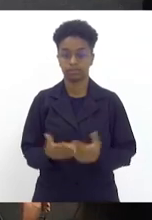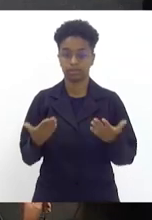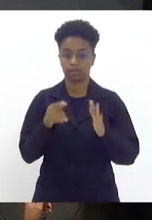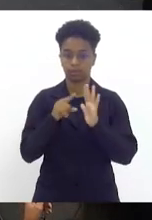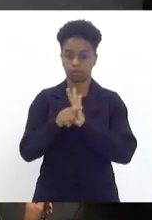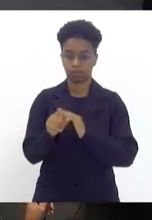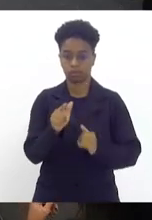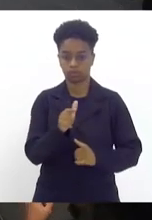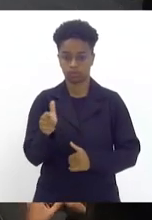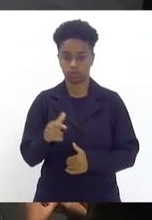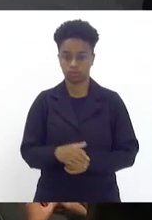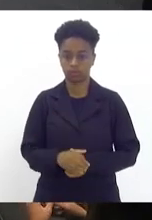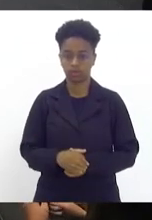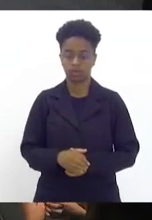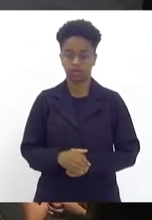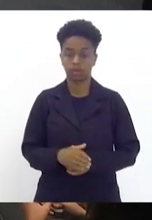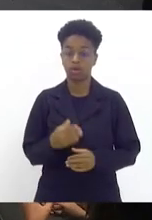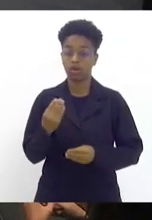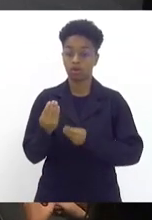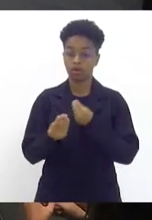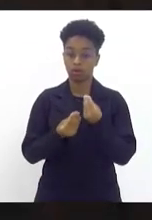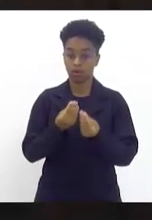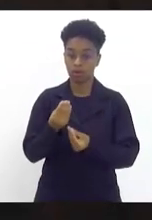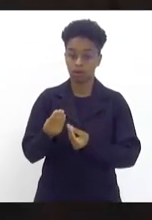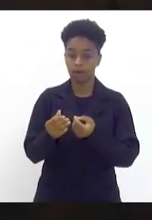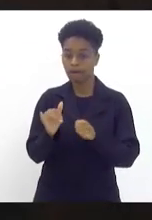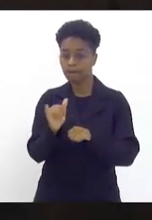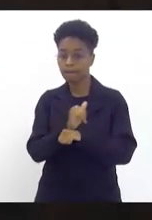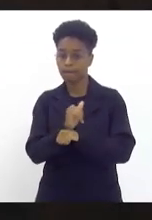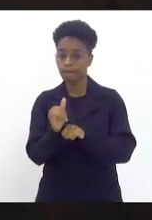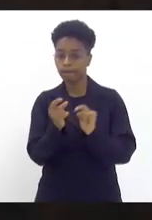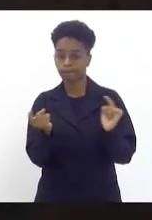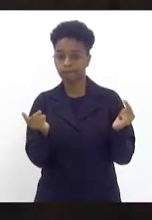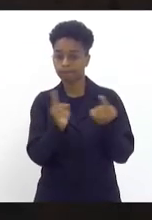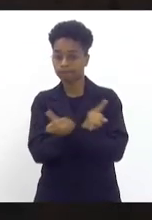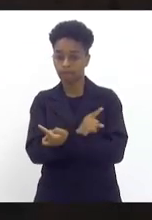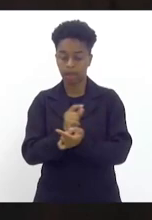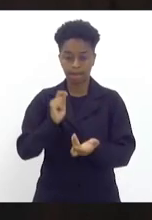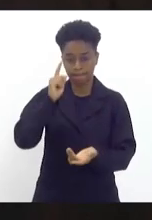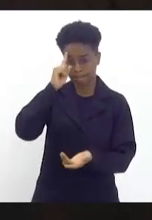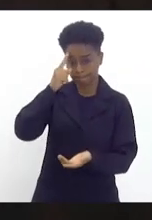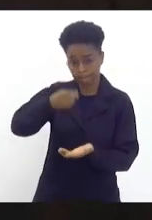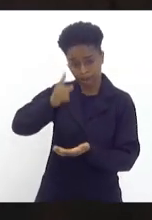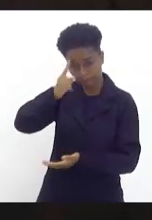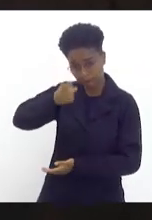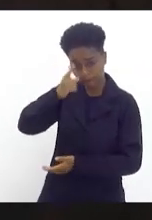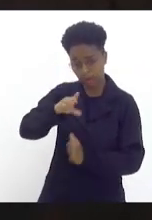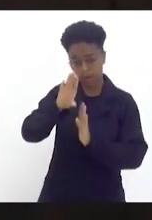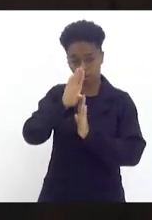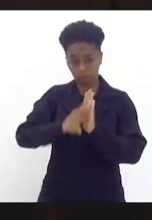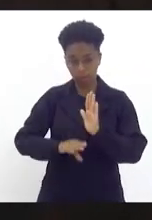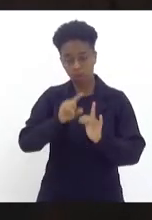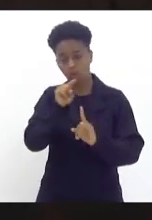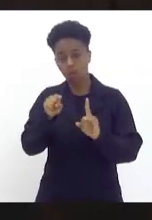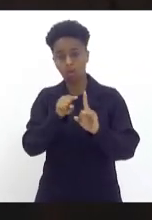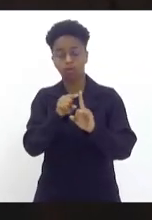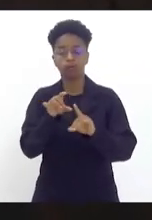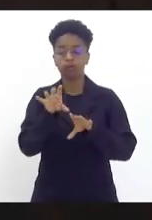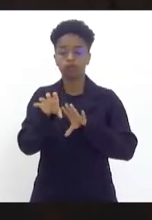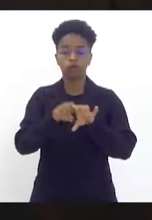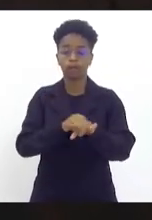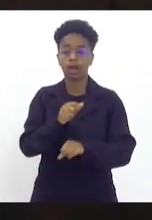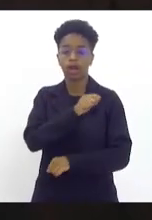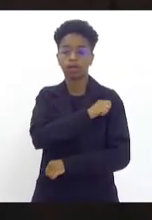pergunta. Como driblar as imposições do currículo que visa formar o aluno somente